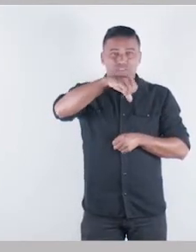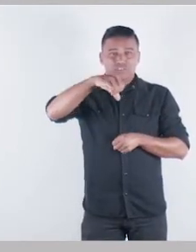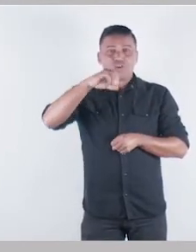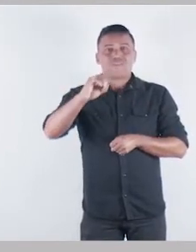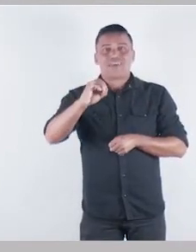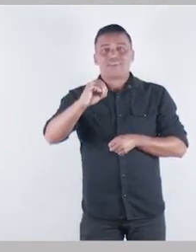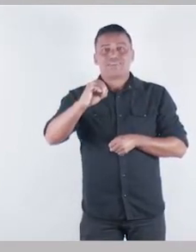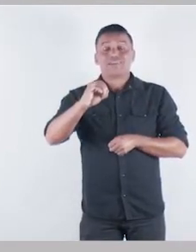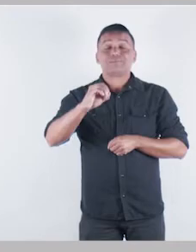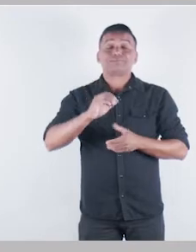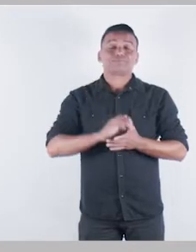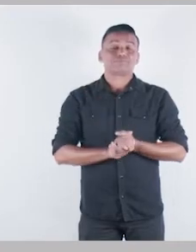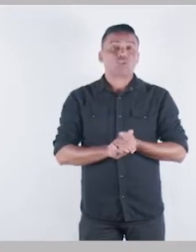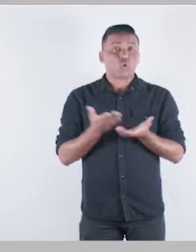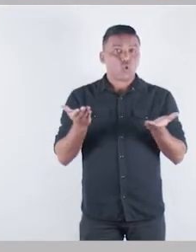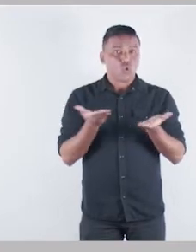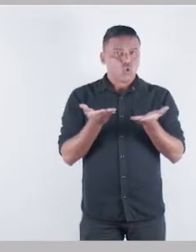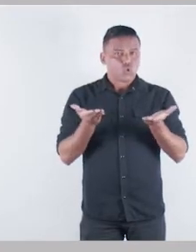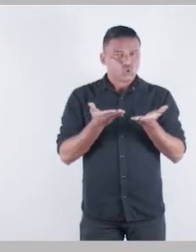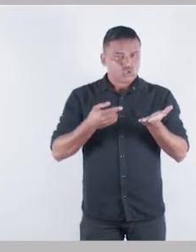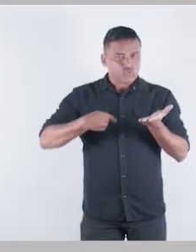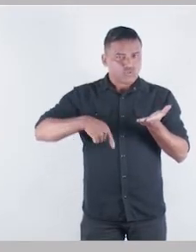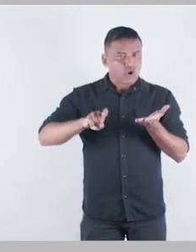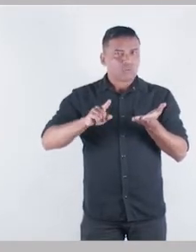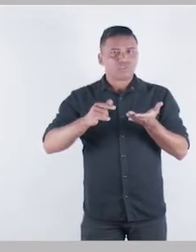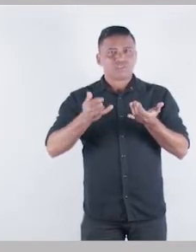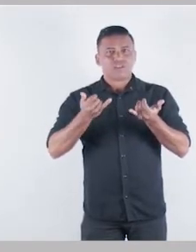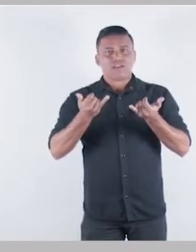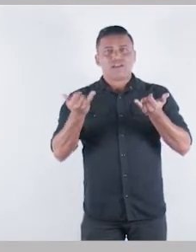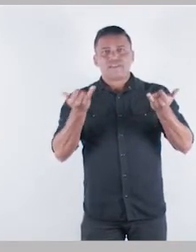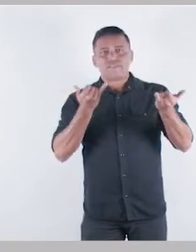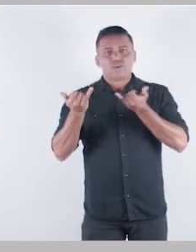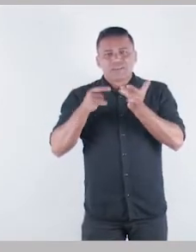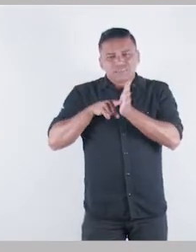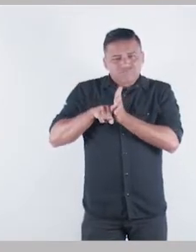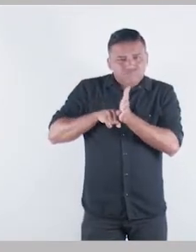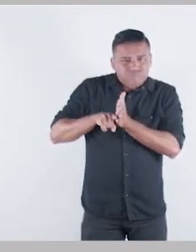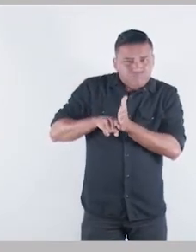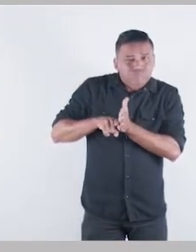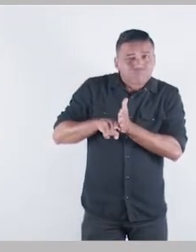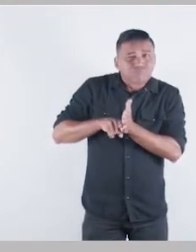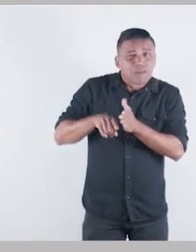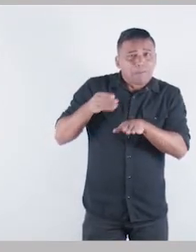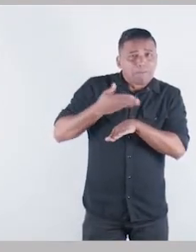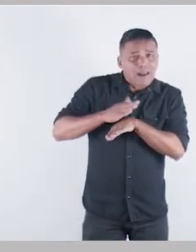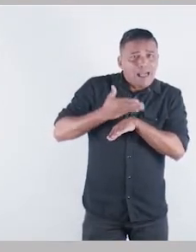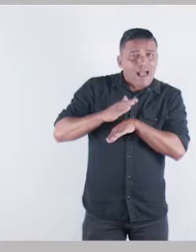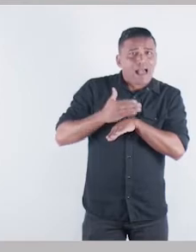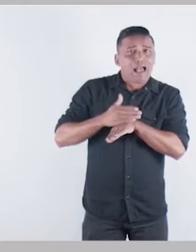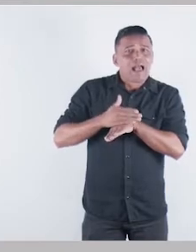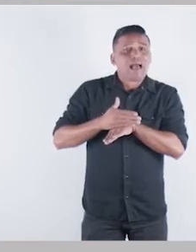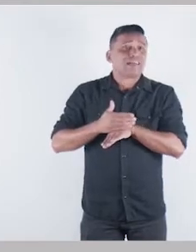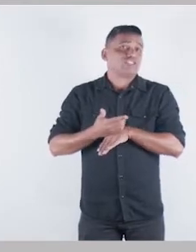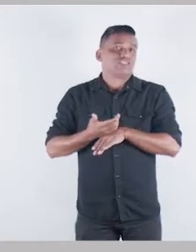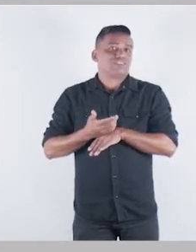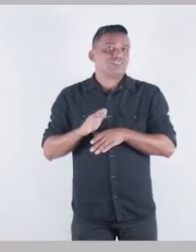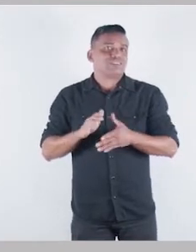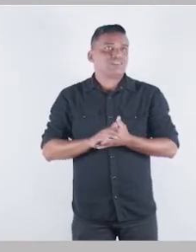nós vamos procurar as informações a respeito dessa prática, que é o segundo volume